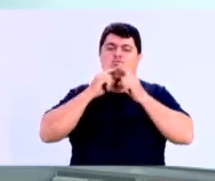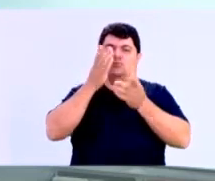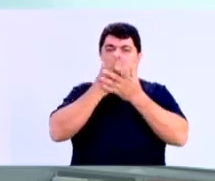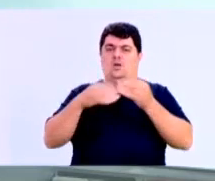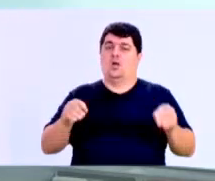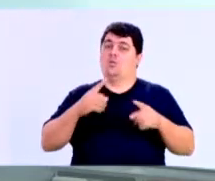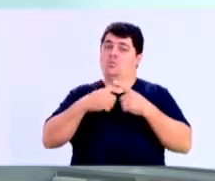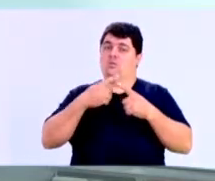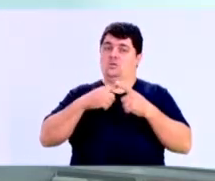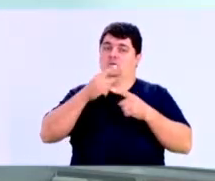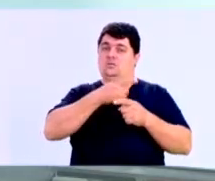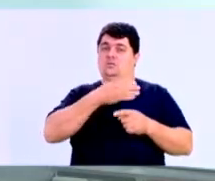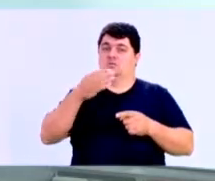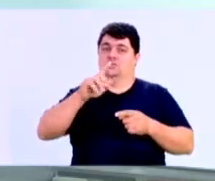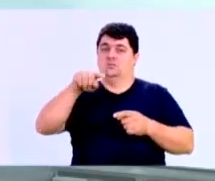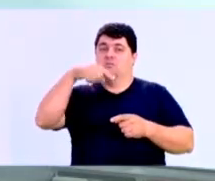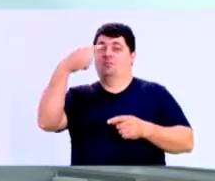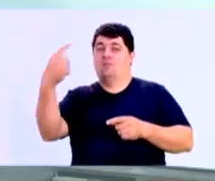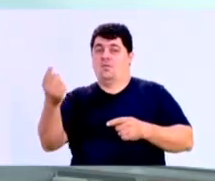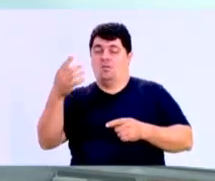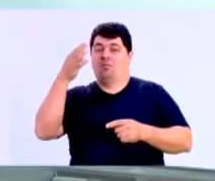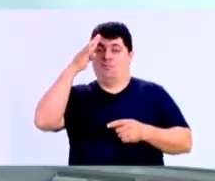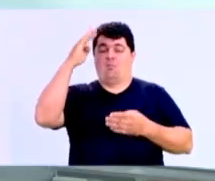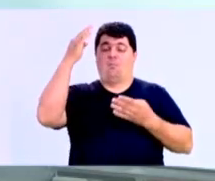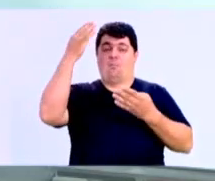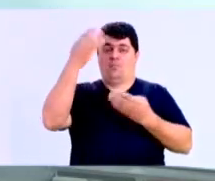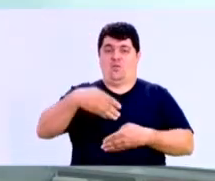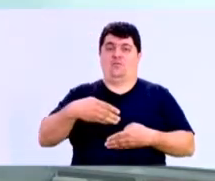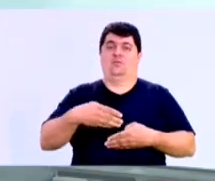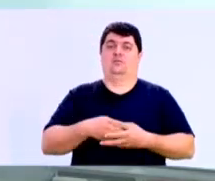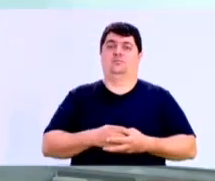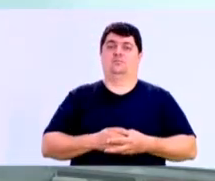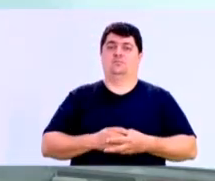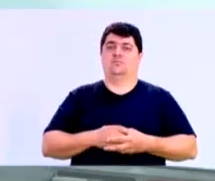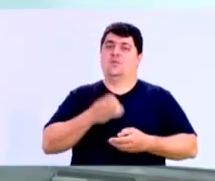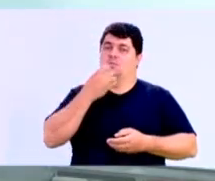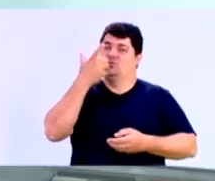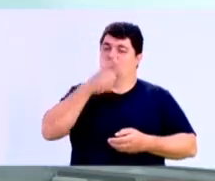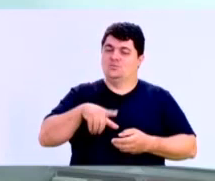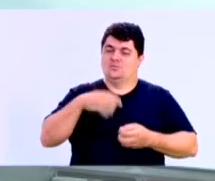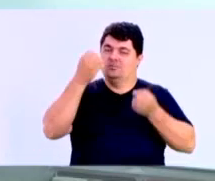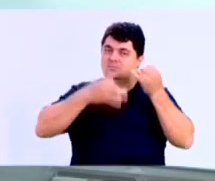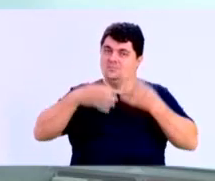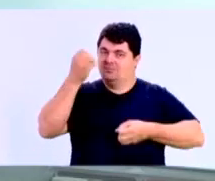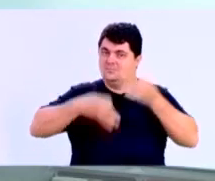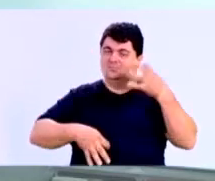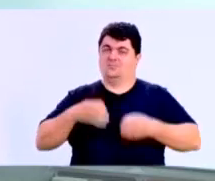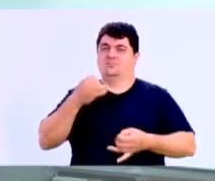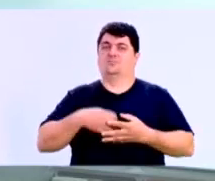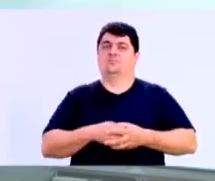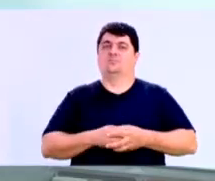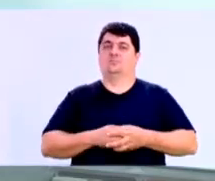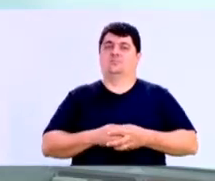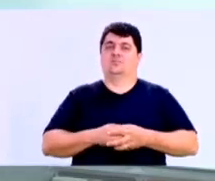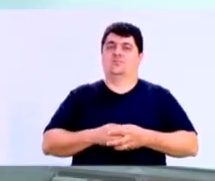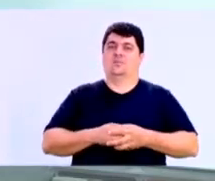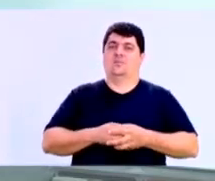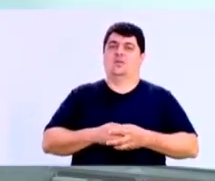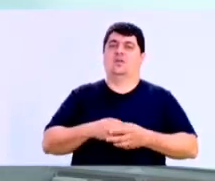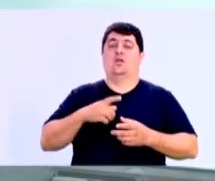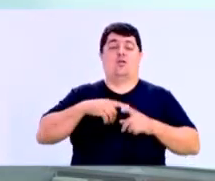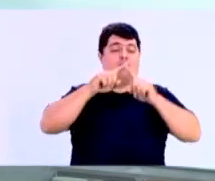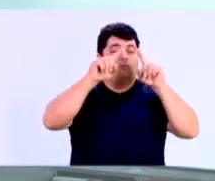que vem é o dia esperado da avaliação. Já falei isso, mas é bom falar de novo, para ficar tranquilo, para você dormir mais tranquilo.